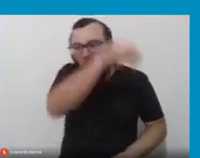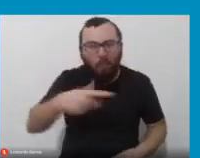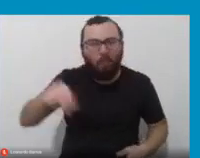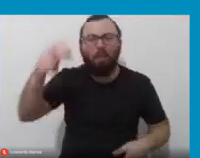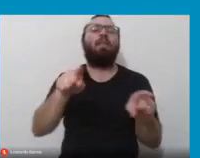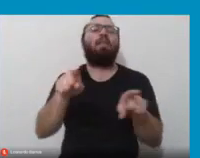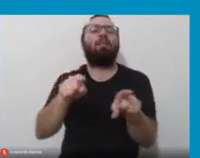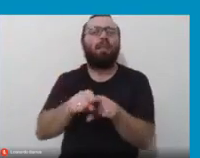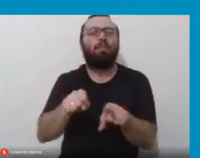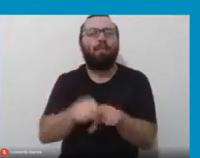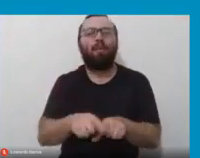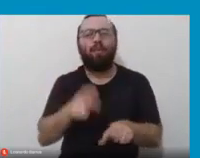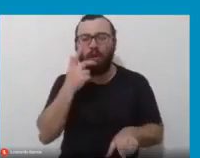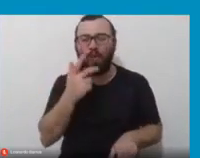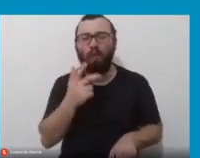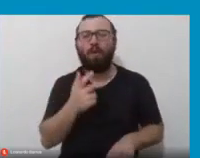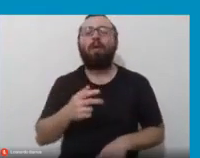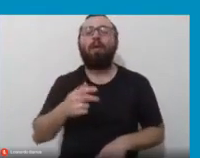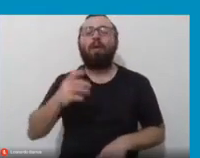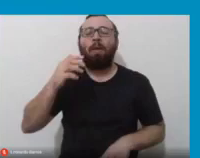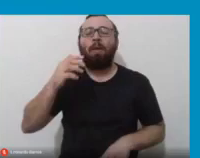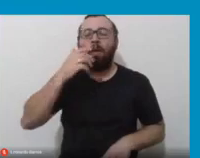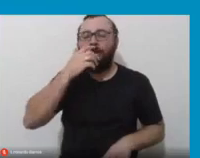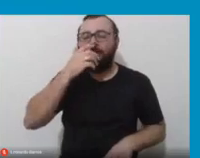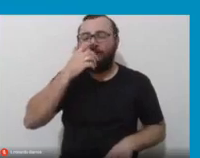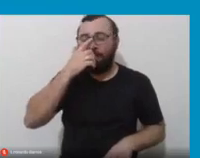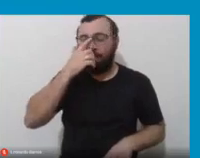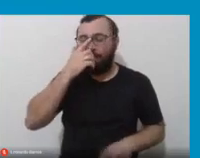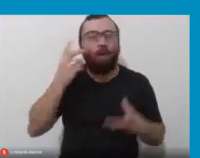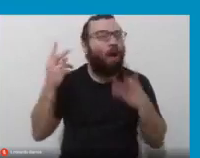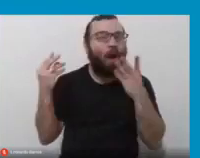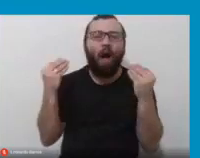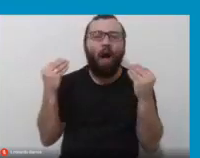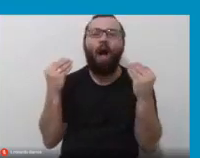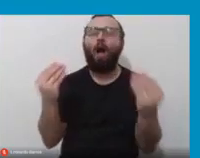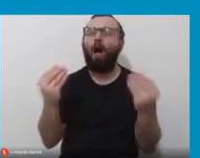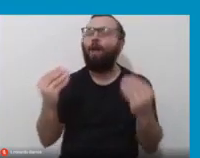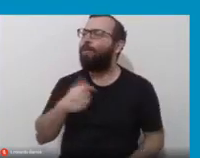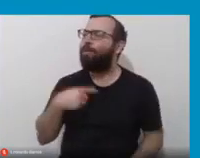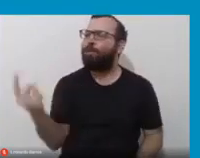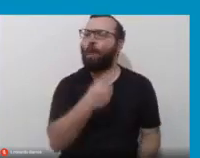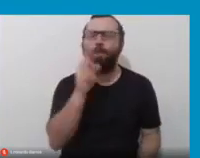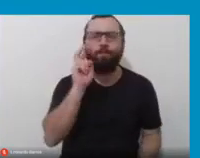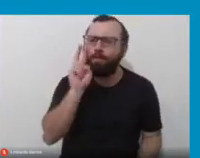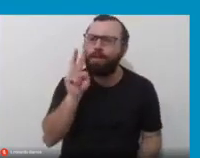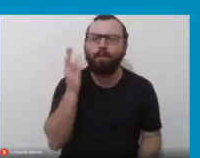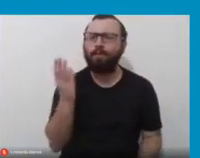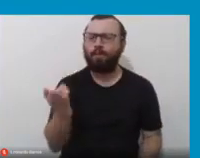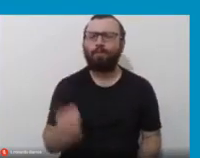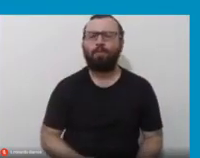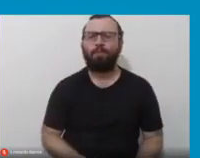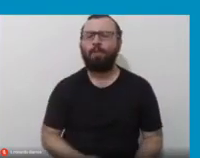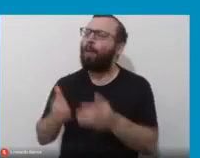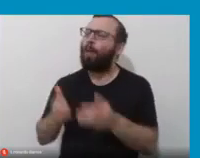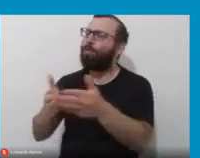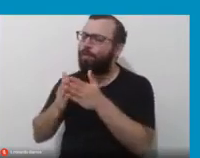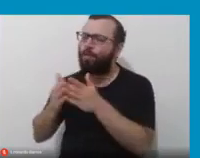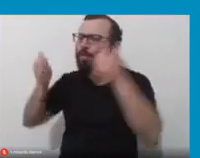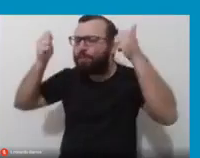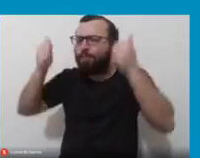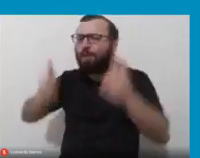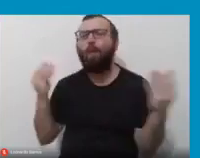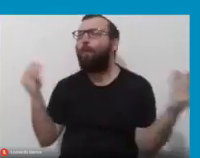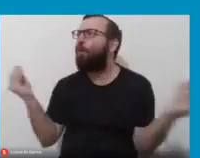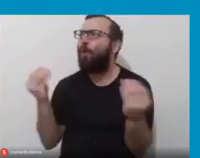como meta a demissão de um esquerdista. Inacreditável o que vemos hoje. Por favor, comentem como